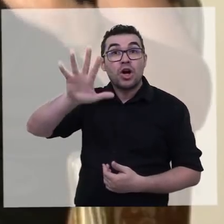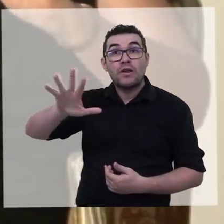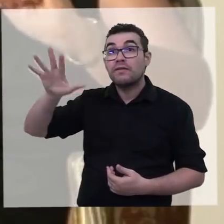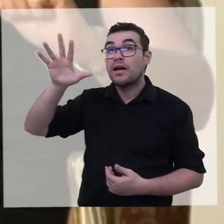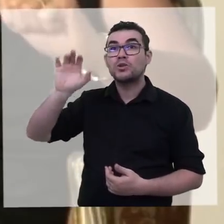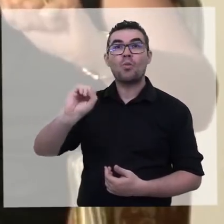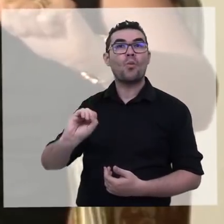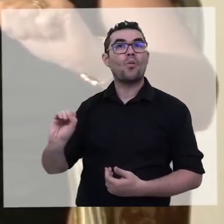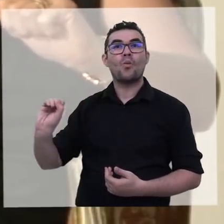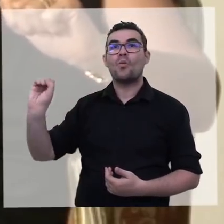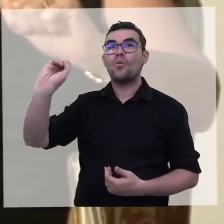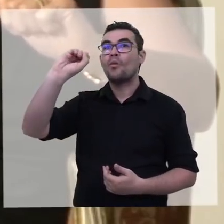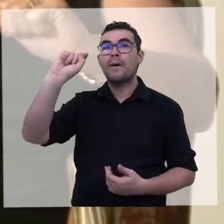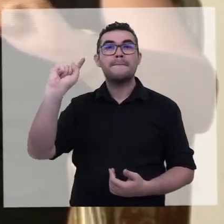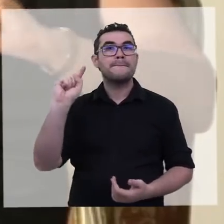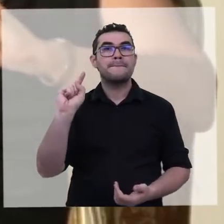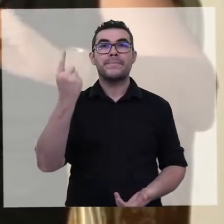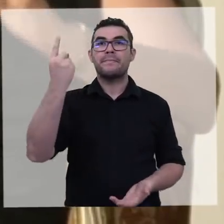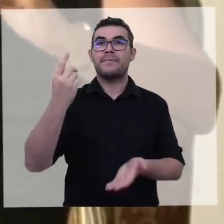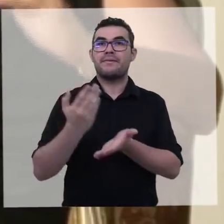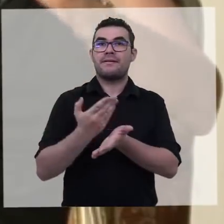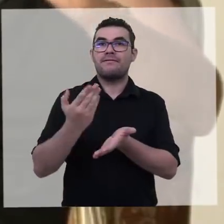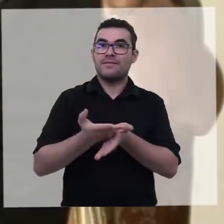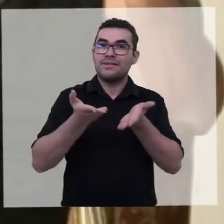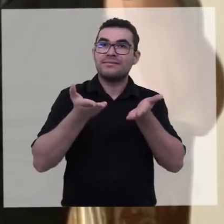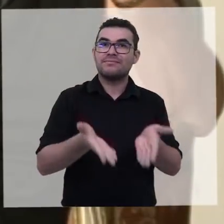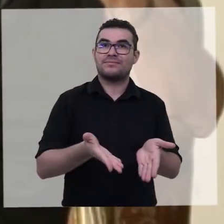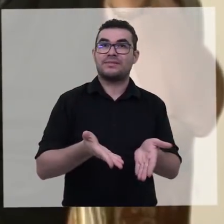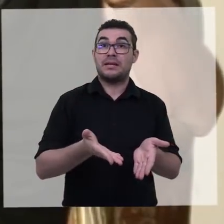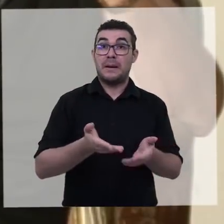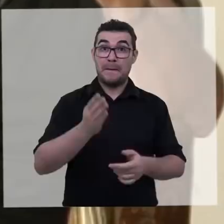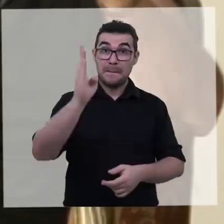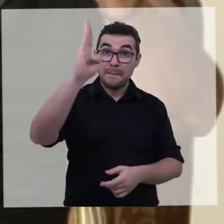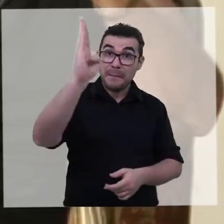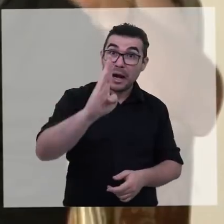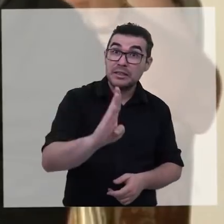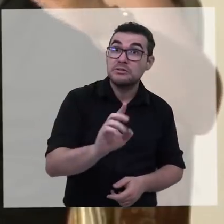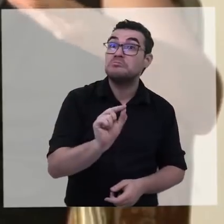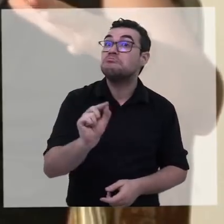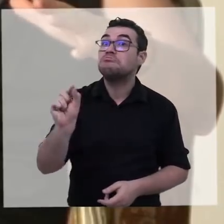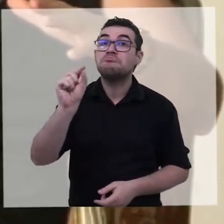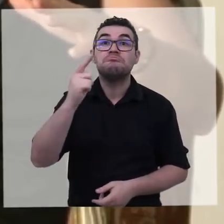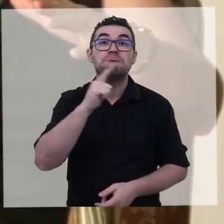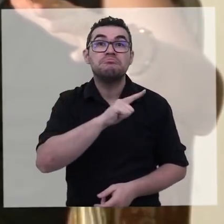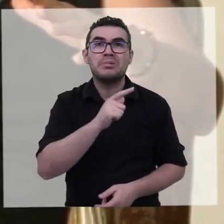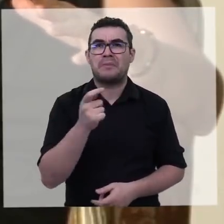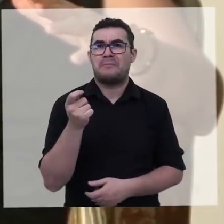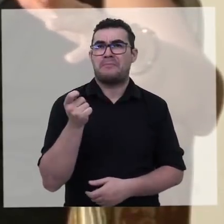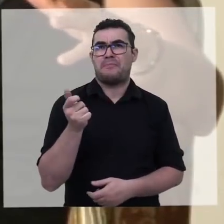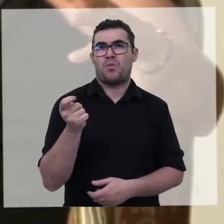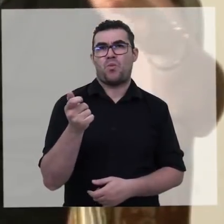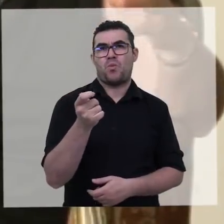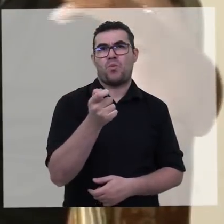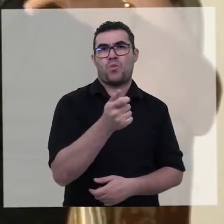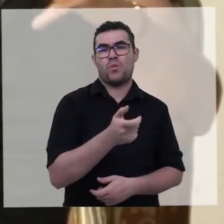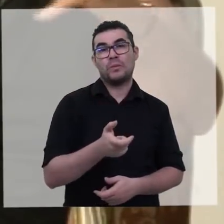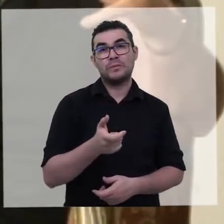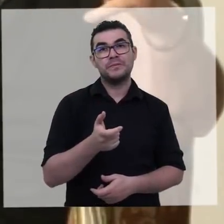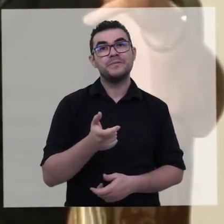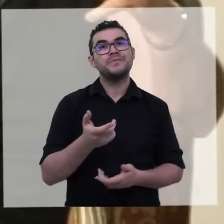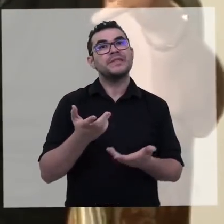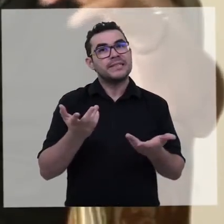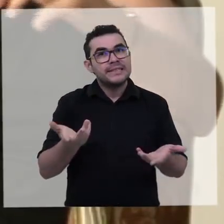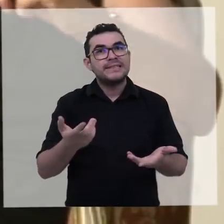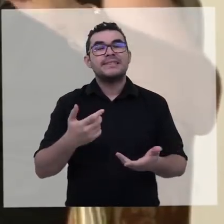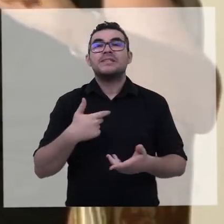das primeiras do Brasil, né? Mas é aquele trabalho de paciência e dedicação. Mas você